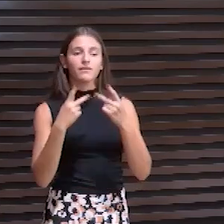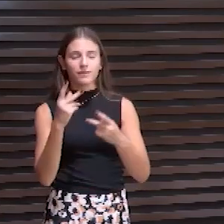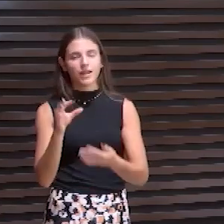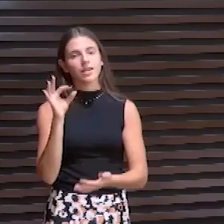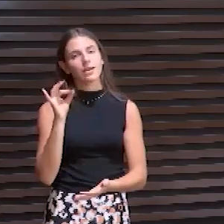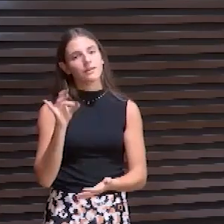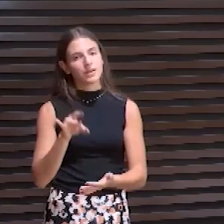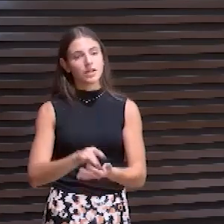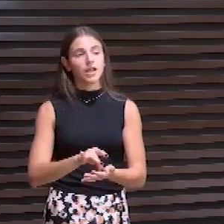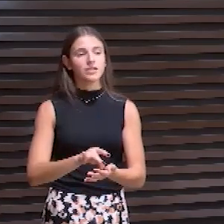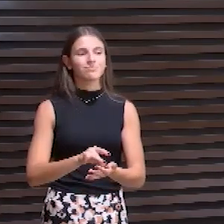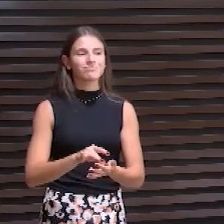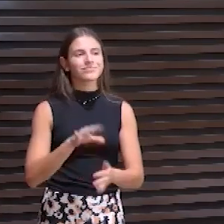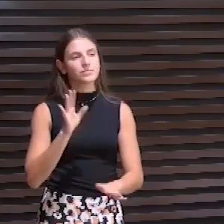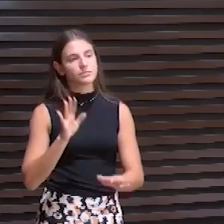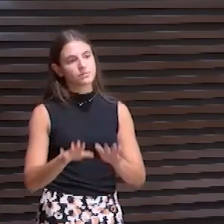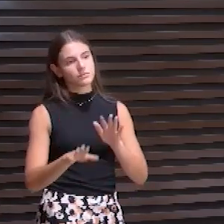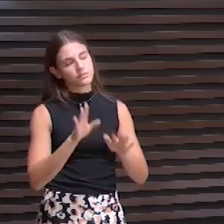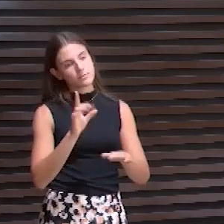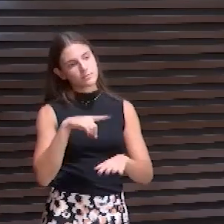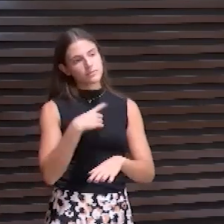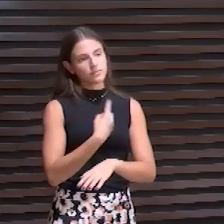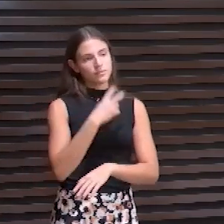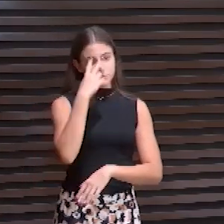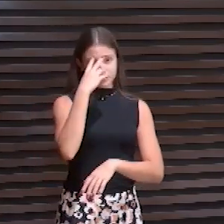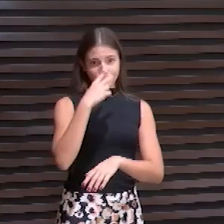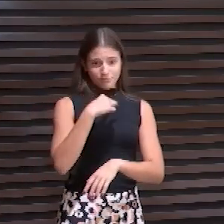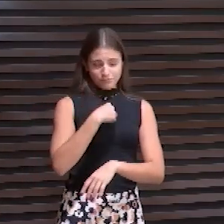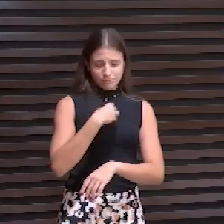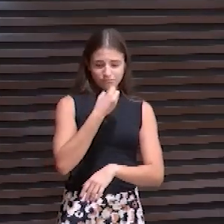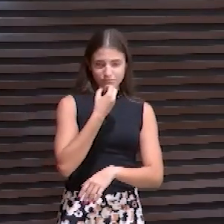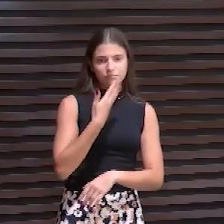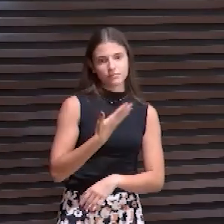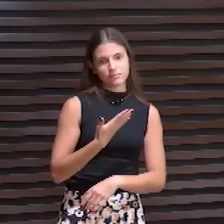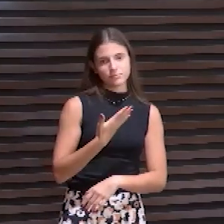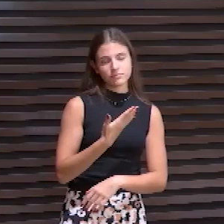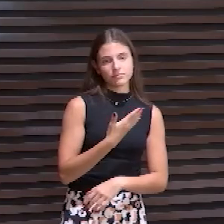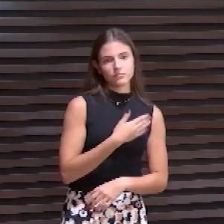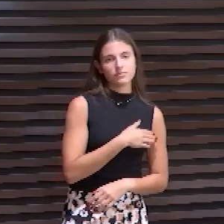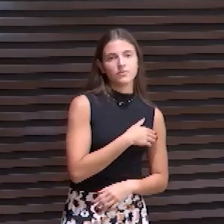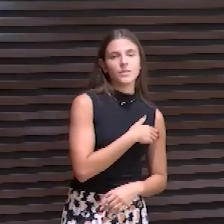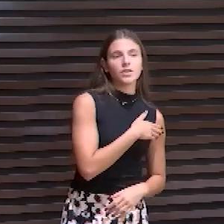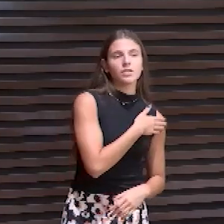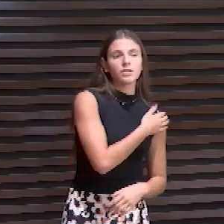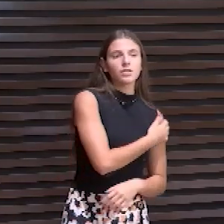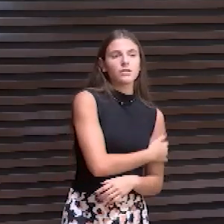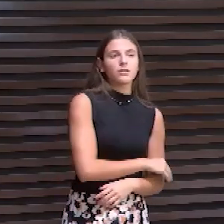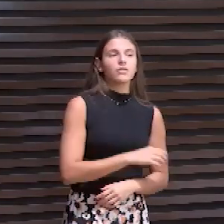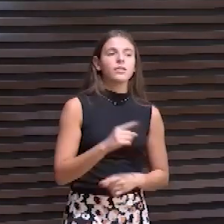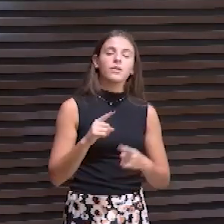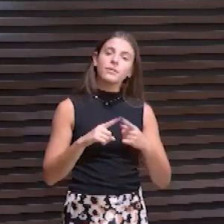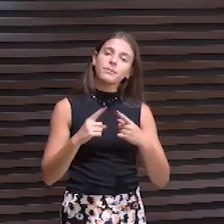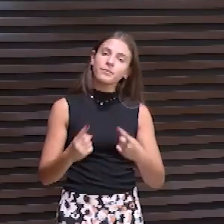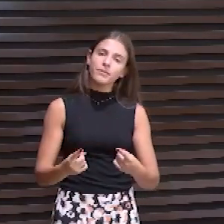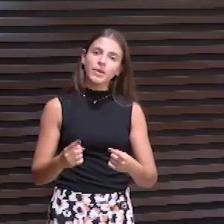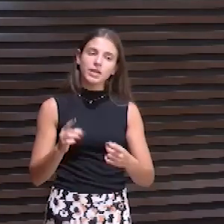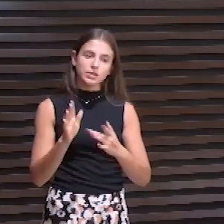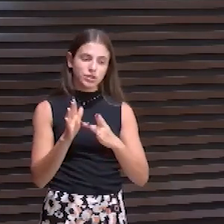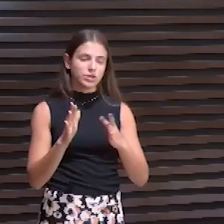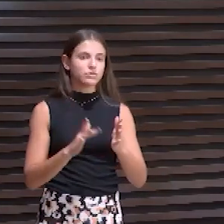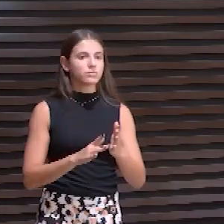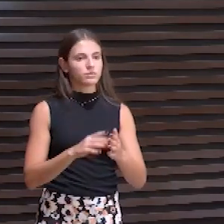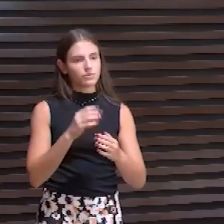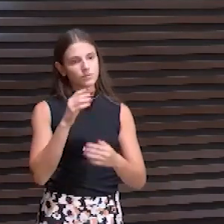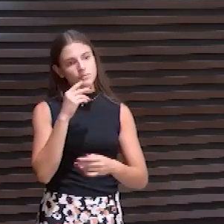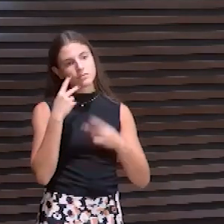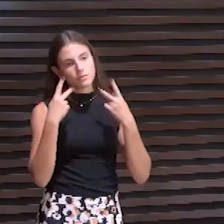nosso bem-estar, porque assim, Jesus poderia ter um bem-estar ali com aqueles ouvintes. Mas não, ele pregou o que precisava ser pregado. E a gente sabe que quando